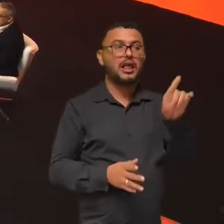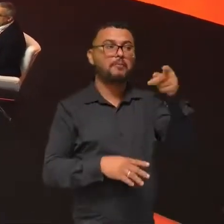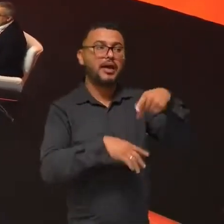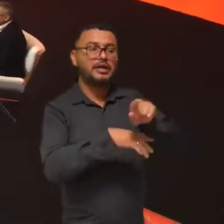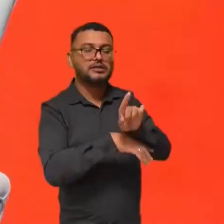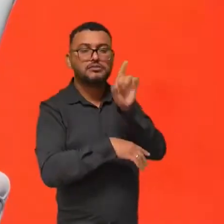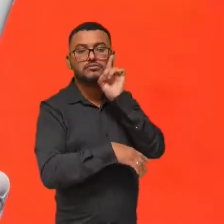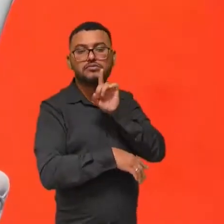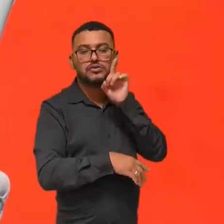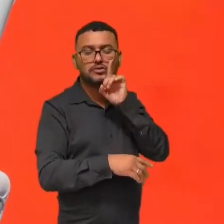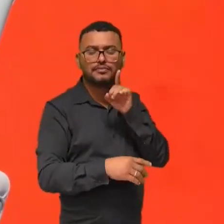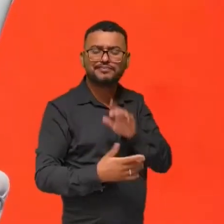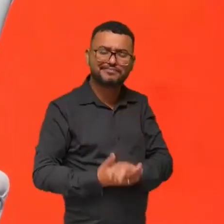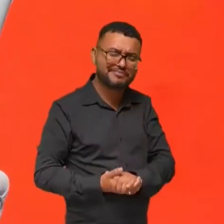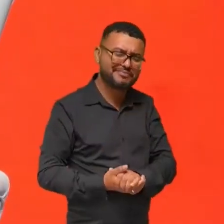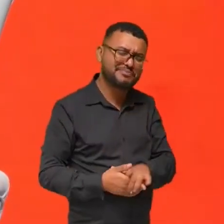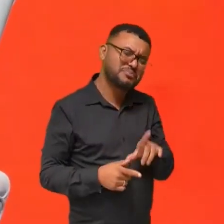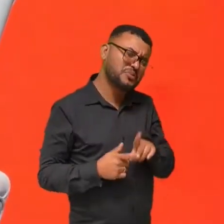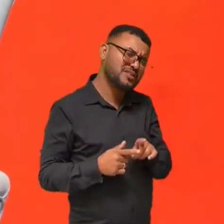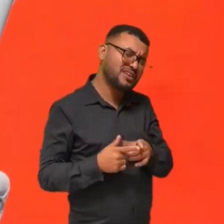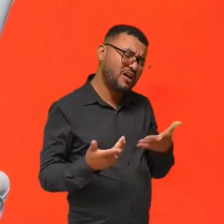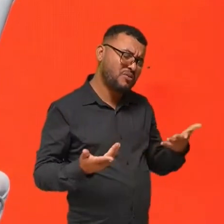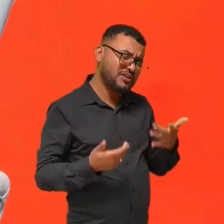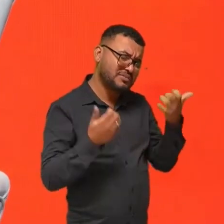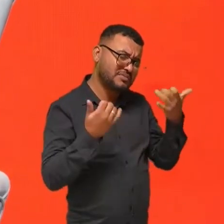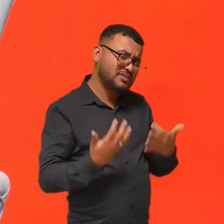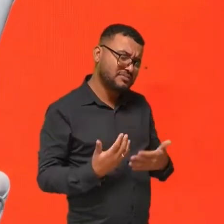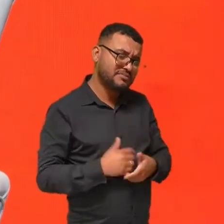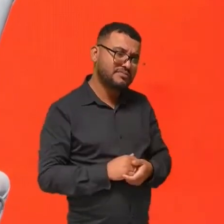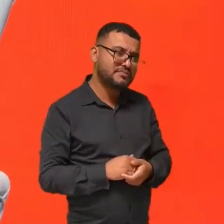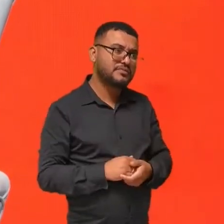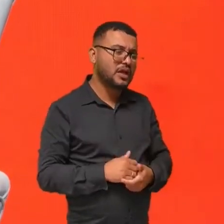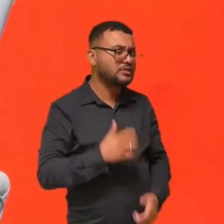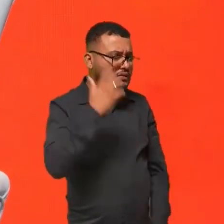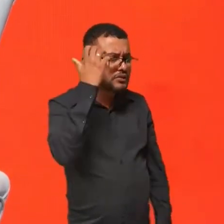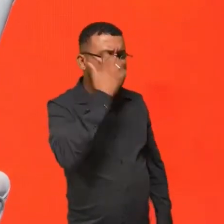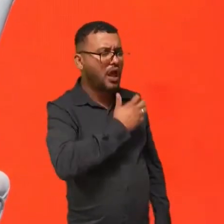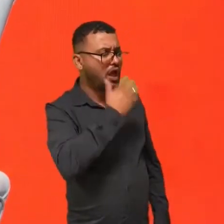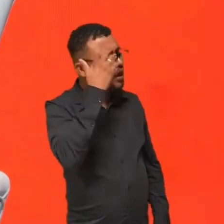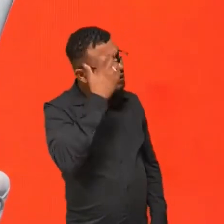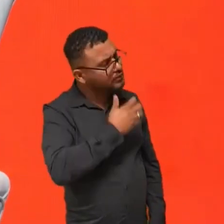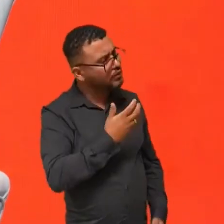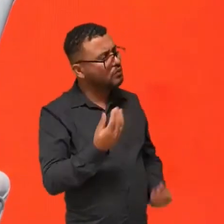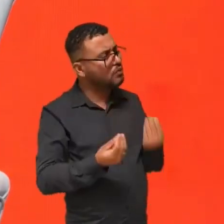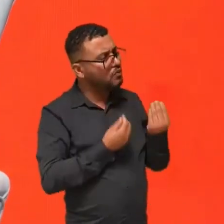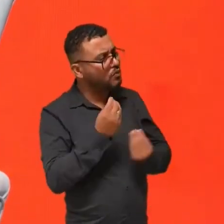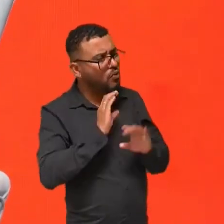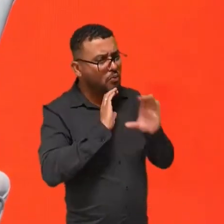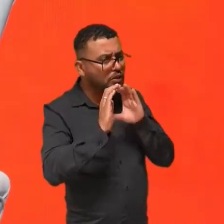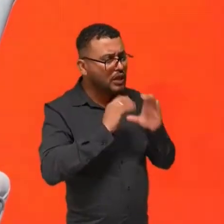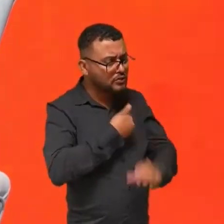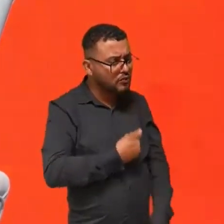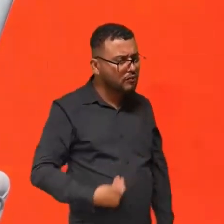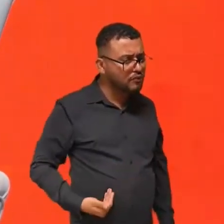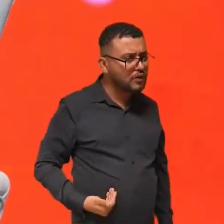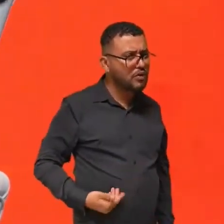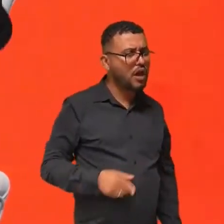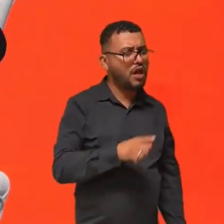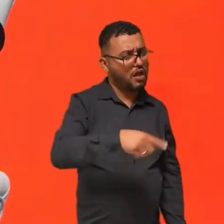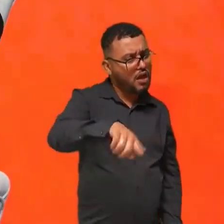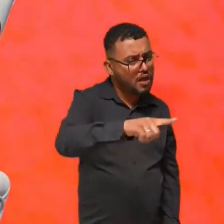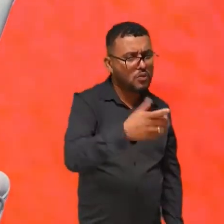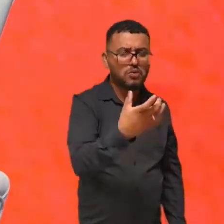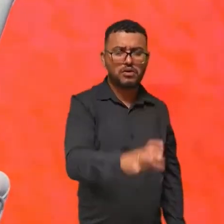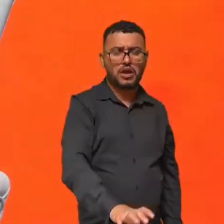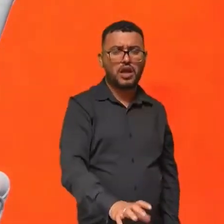isso aqui? Porque isso é sério, é muito difícil fazer comunicação de Estado com uma população tão distante assim. E uma pesquisa da